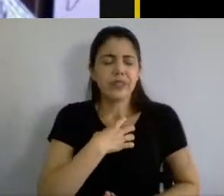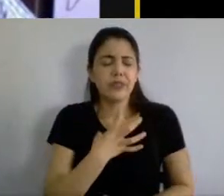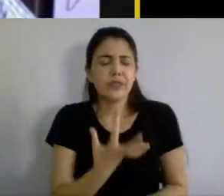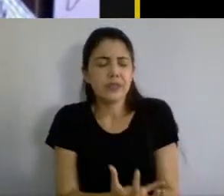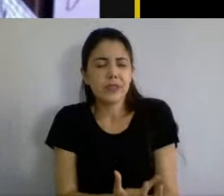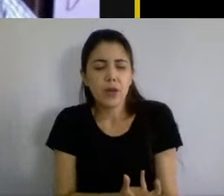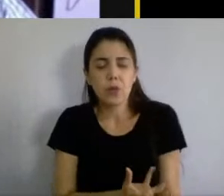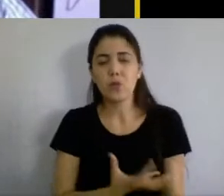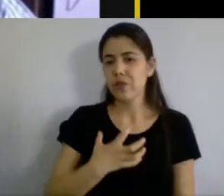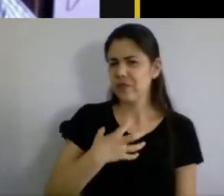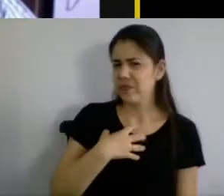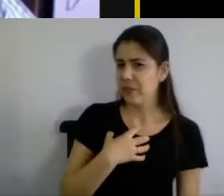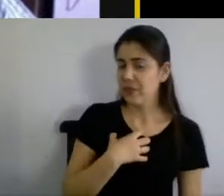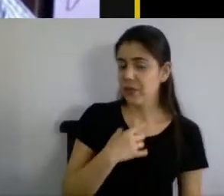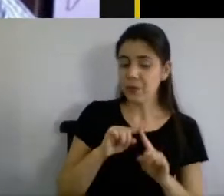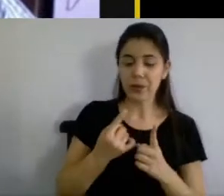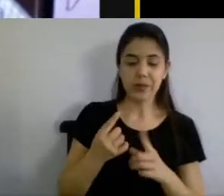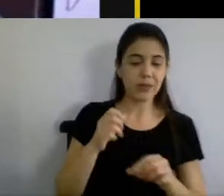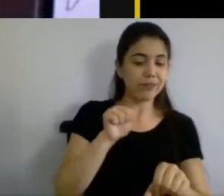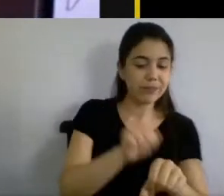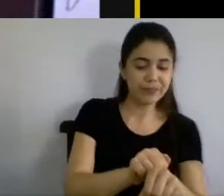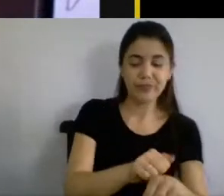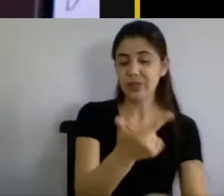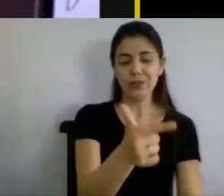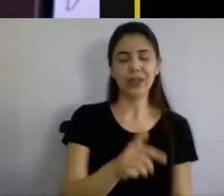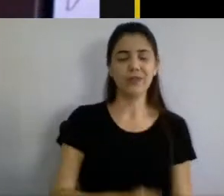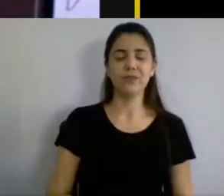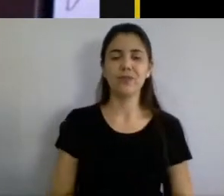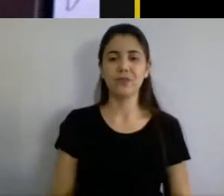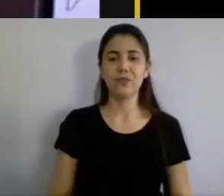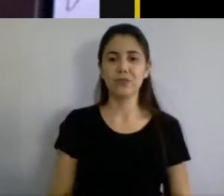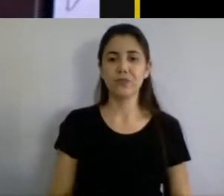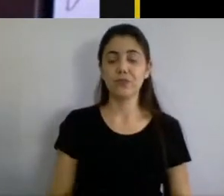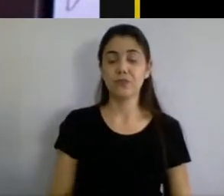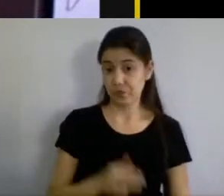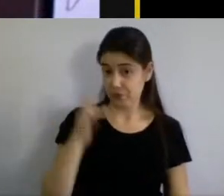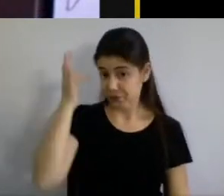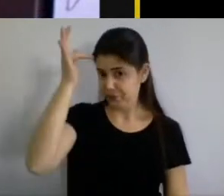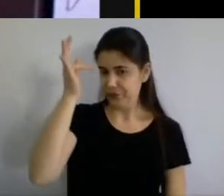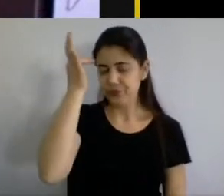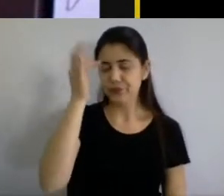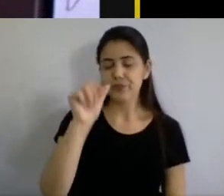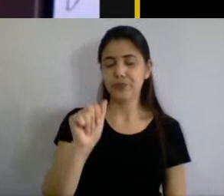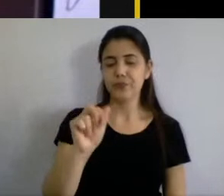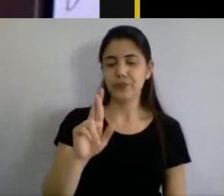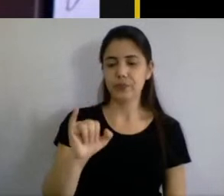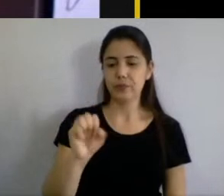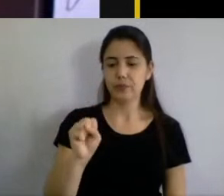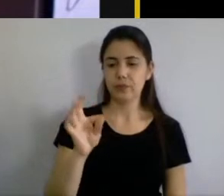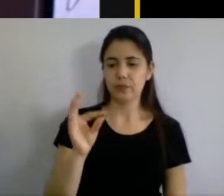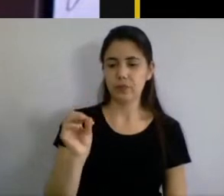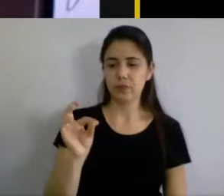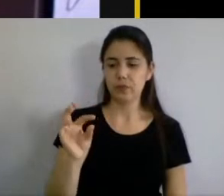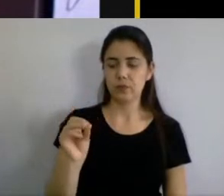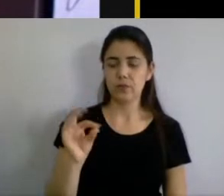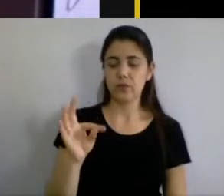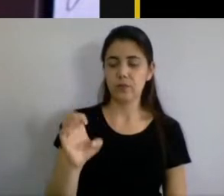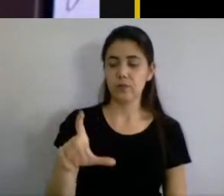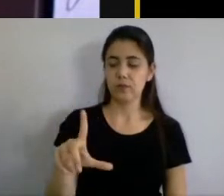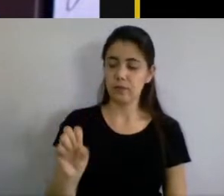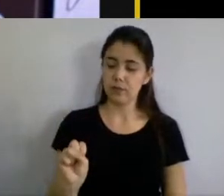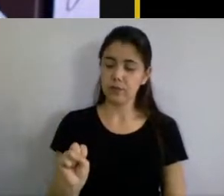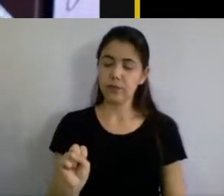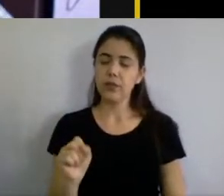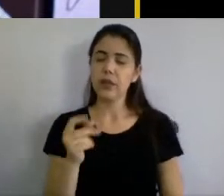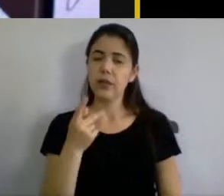432a. O Aristóteles, ele pressupõe uma coisa fundamental, é que nenhuma memória, nenhuma